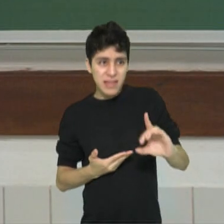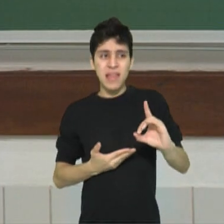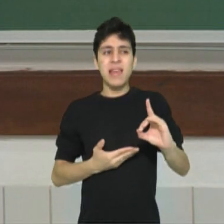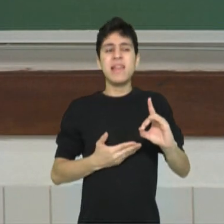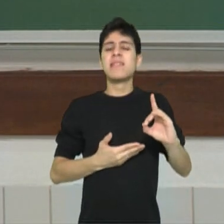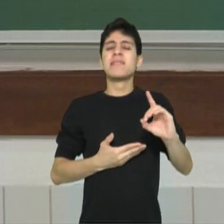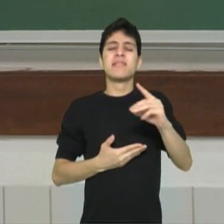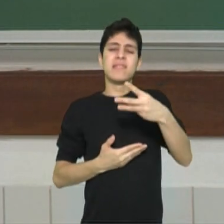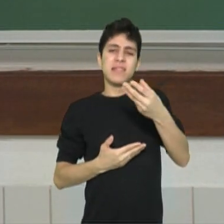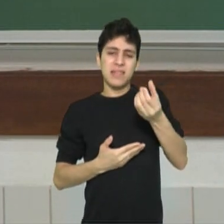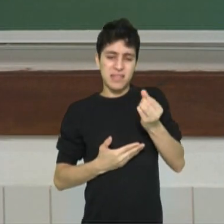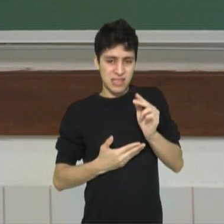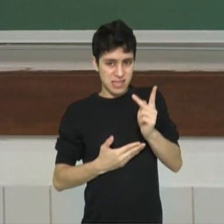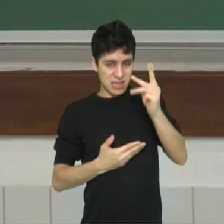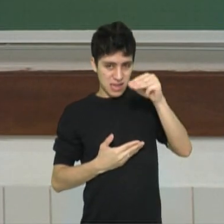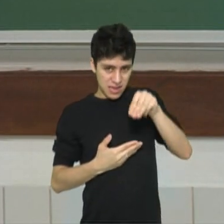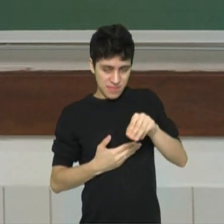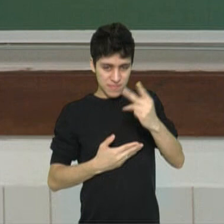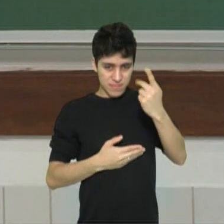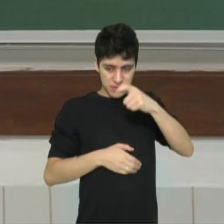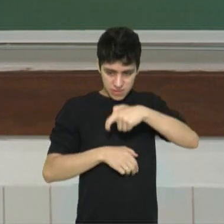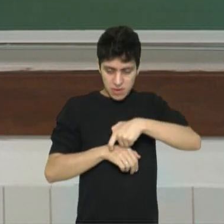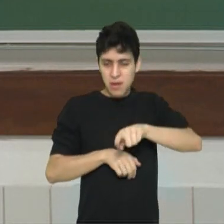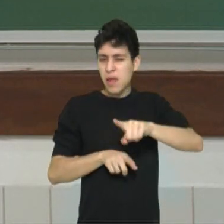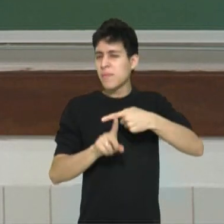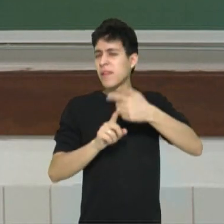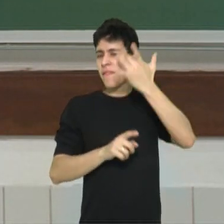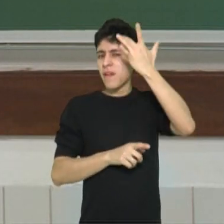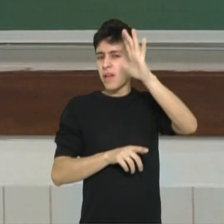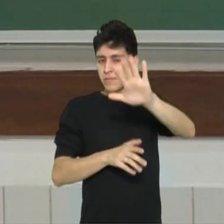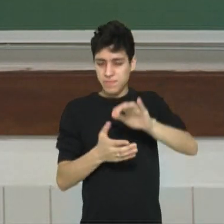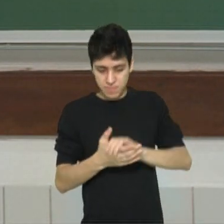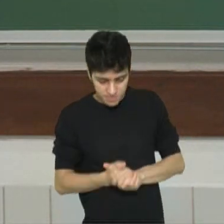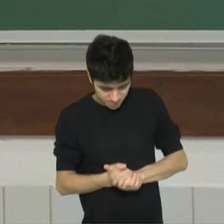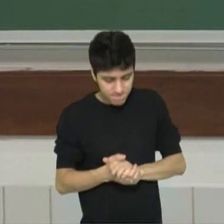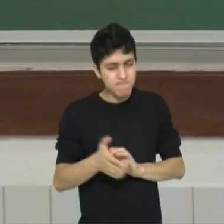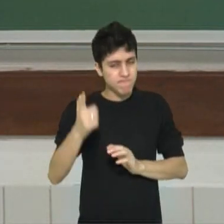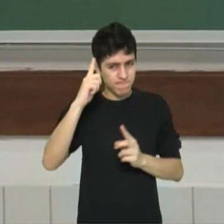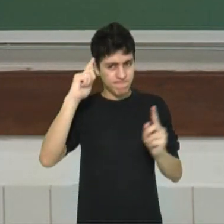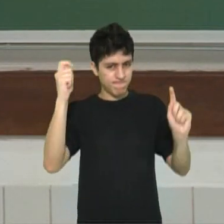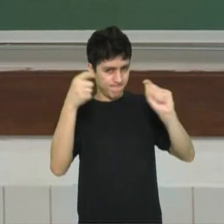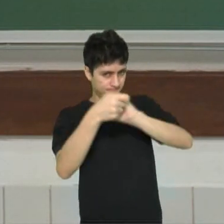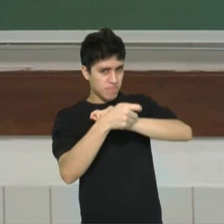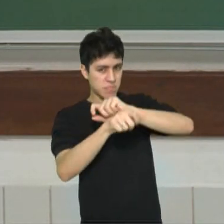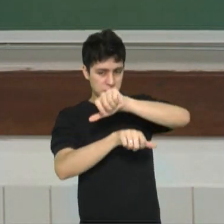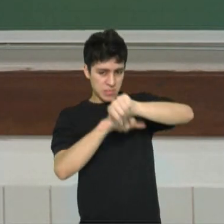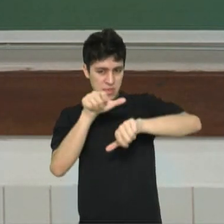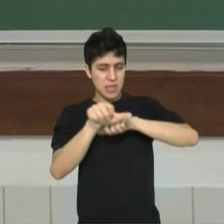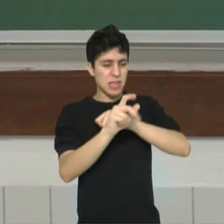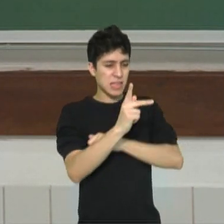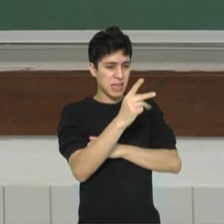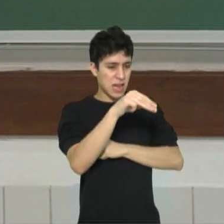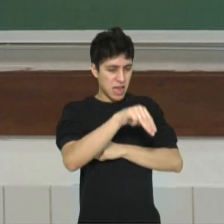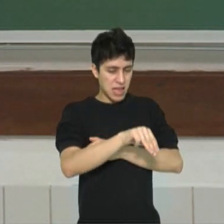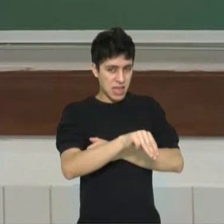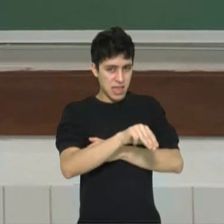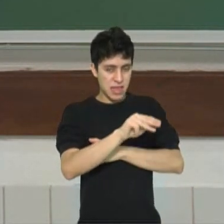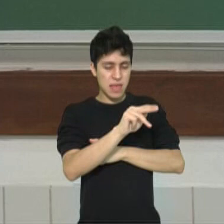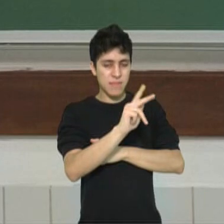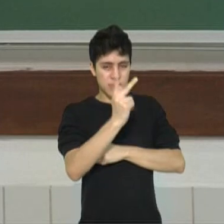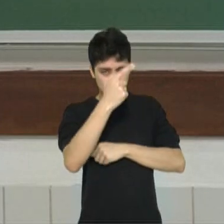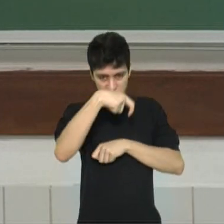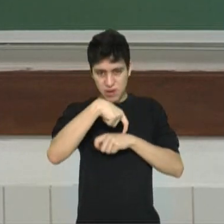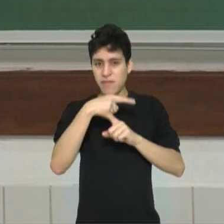quê? Porque se ela estava a 10 metros por segundo, lembrando aqui que para transformar para quilômetros por hora, a gente